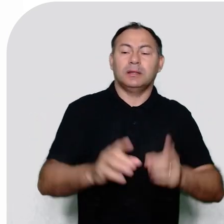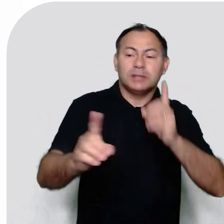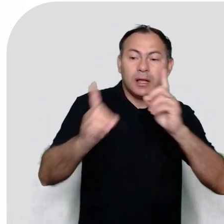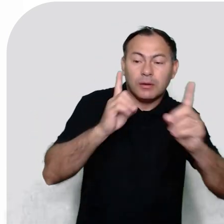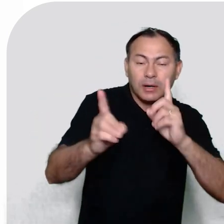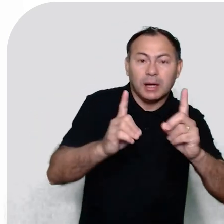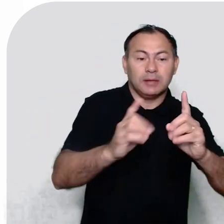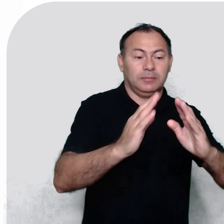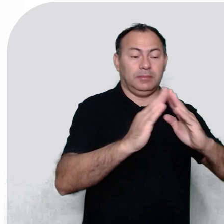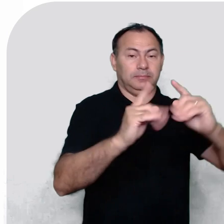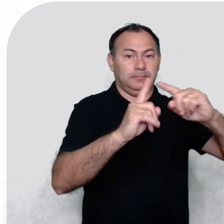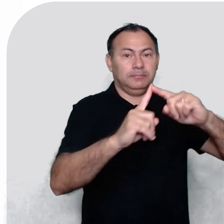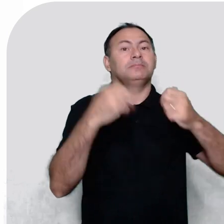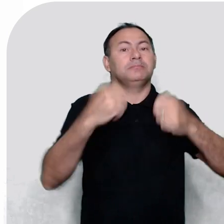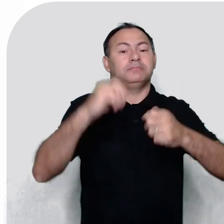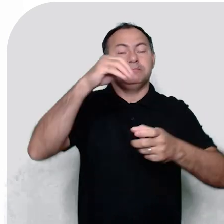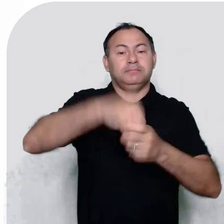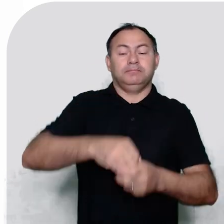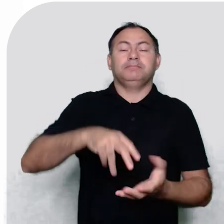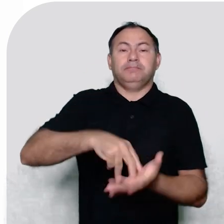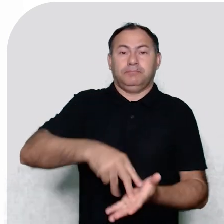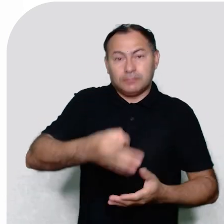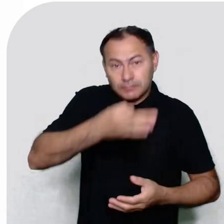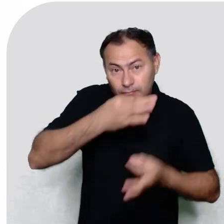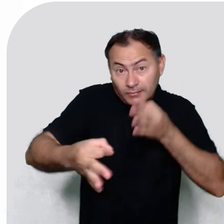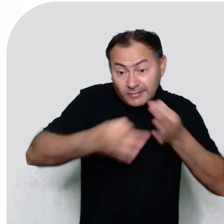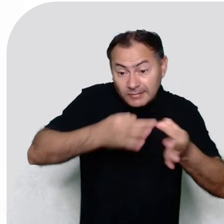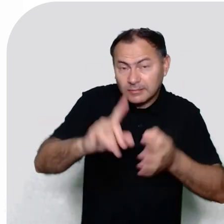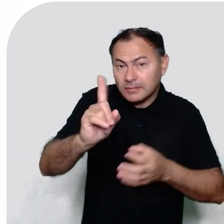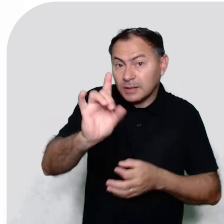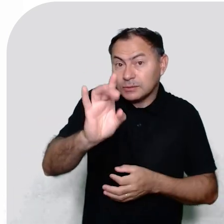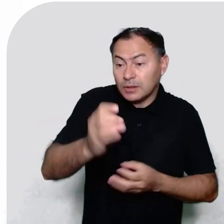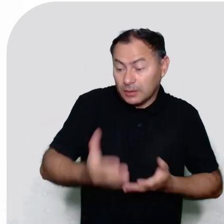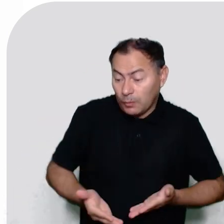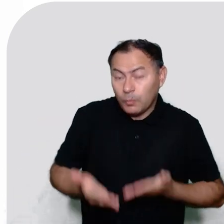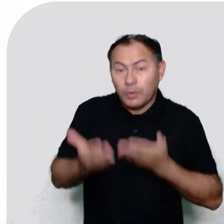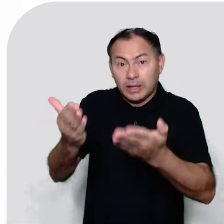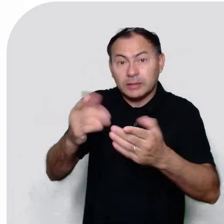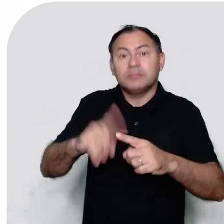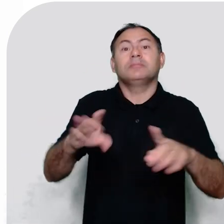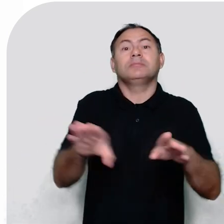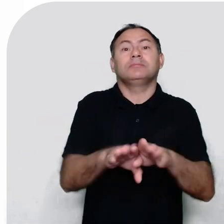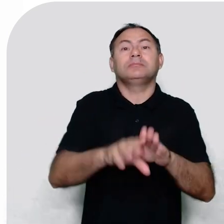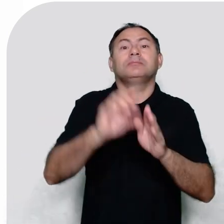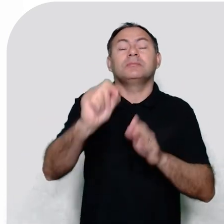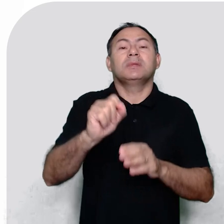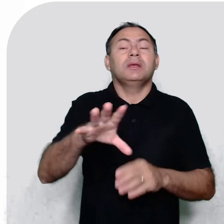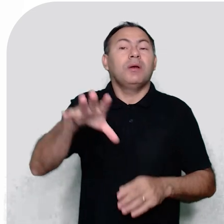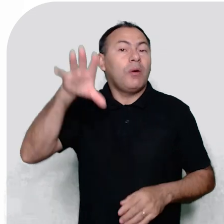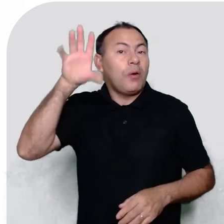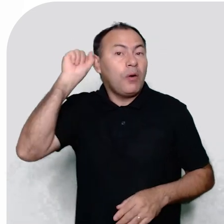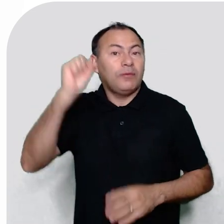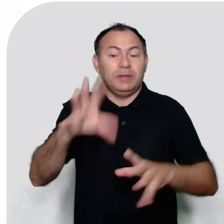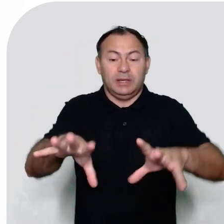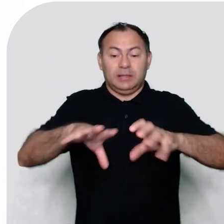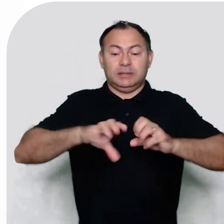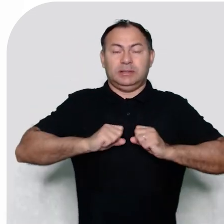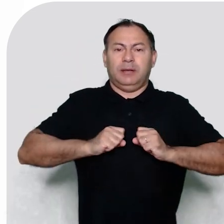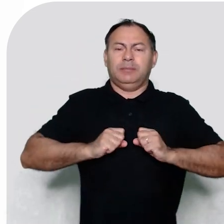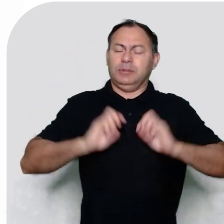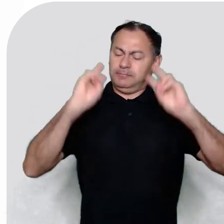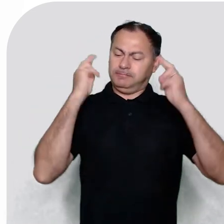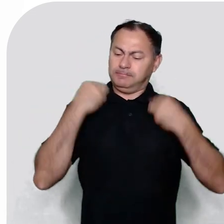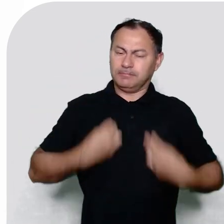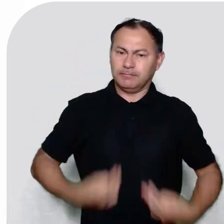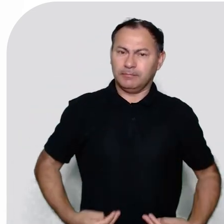a Igreja precisa colocar-se na atitude não só de quem oferece, mas também de quem escuta e recebe com